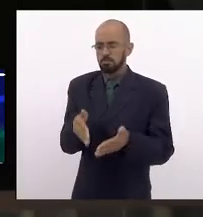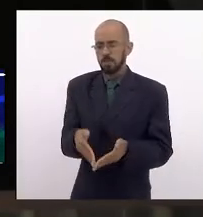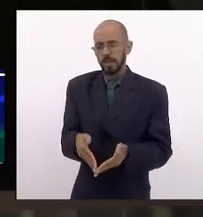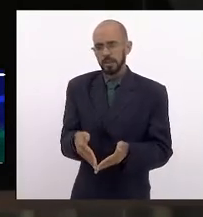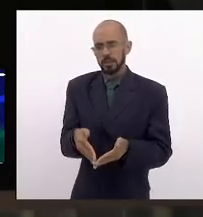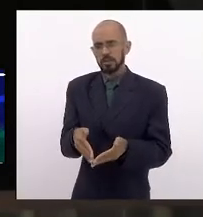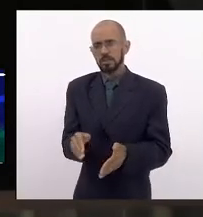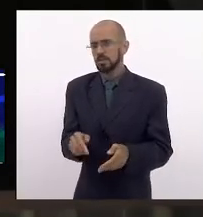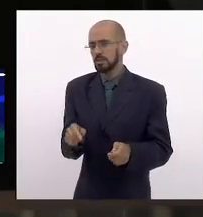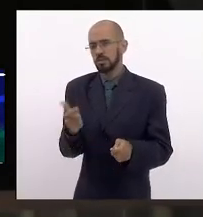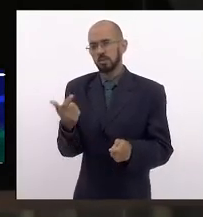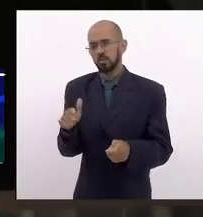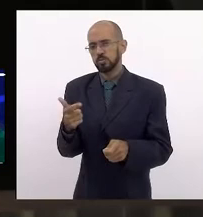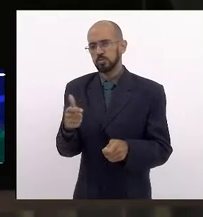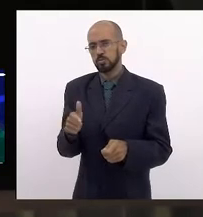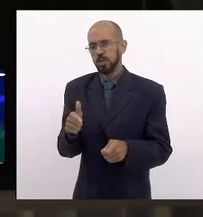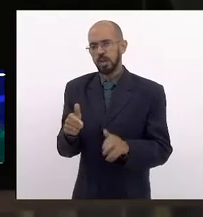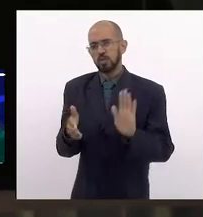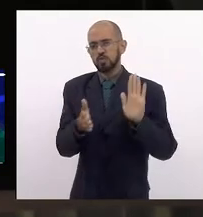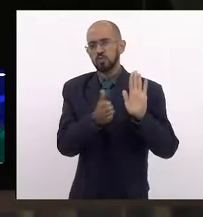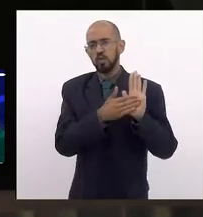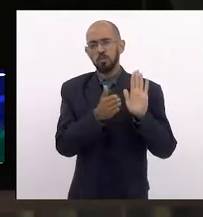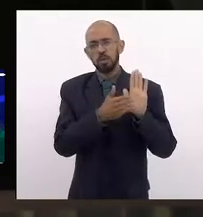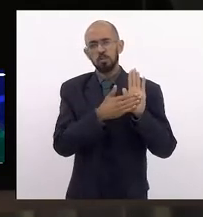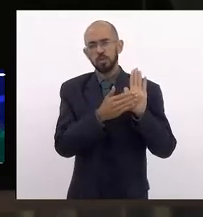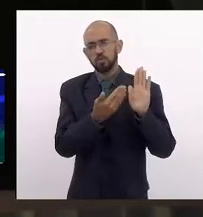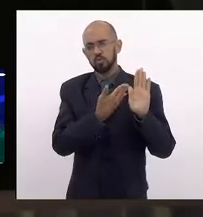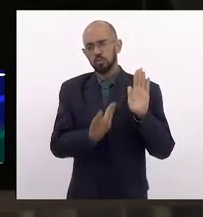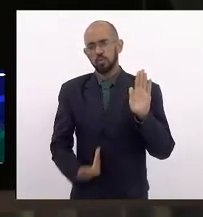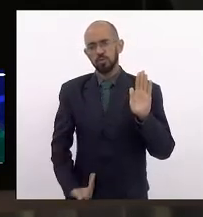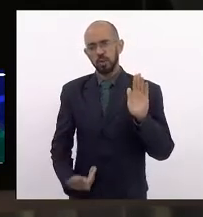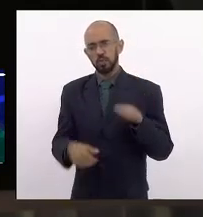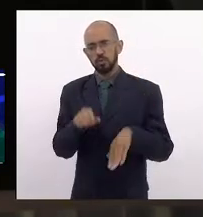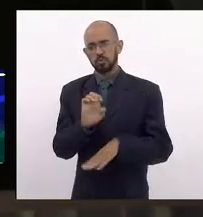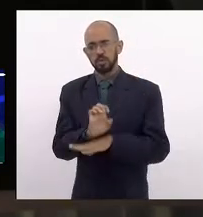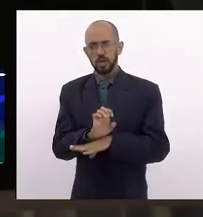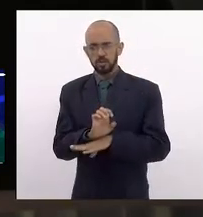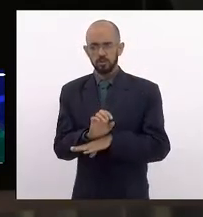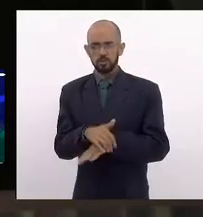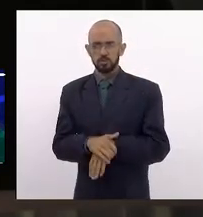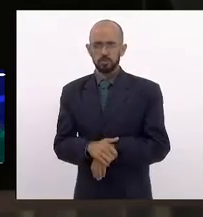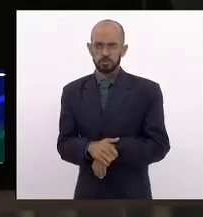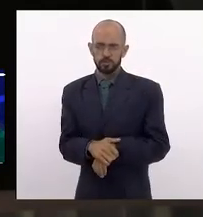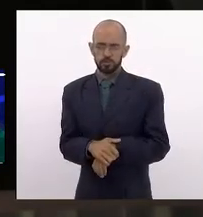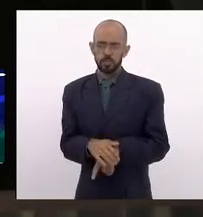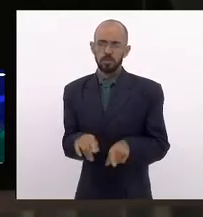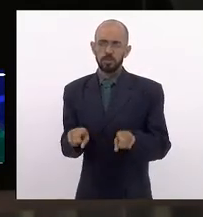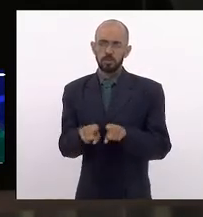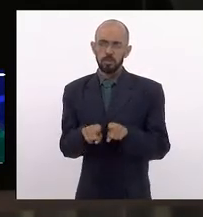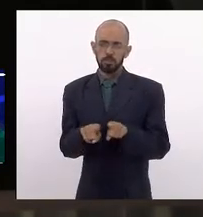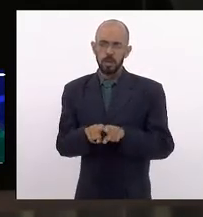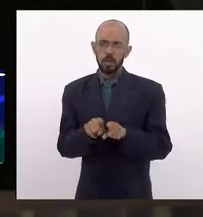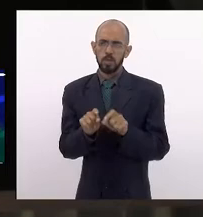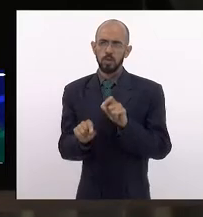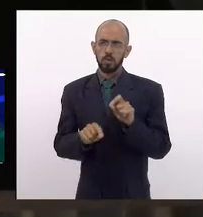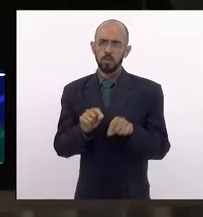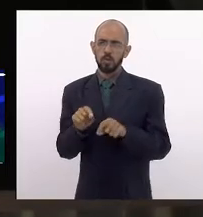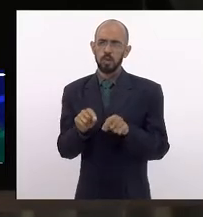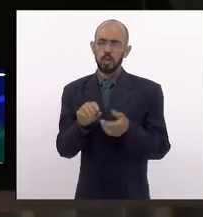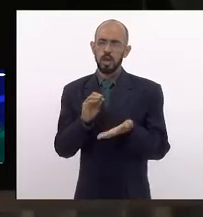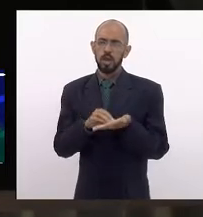não está nos compromissos do Governo do Estado o se não bastasse a